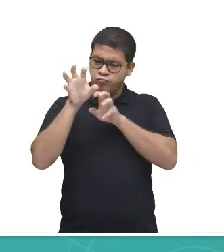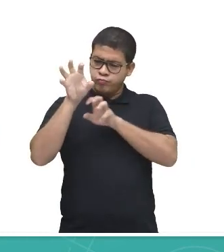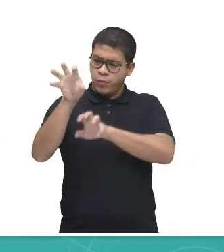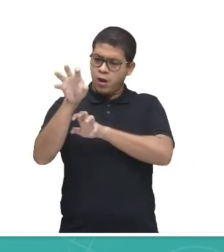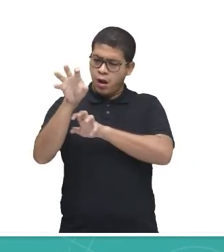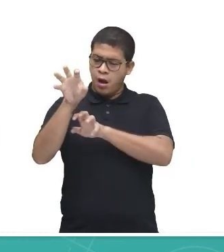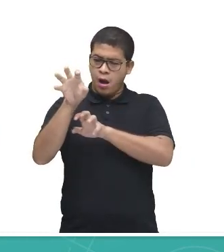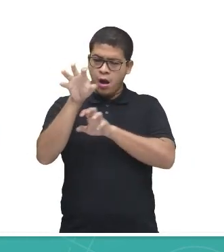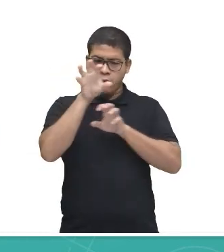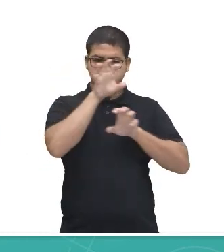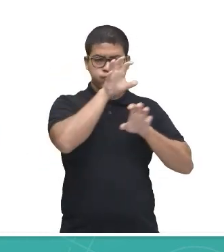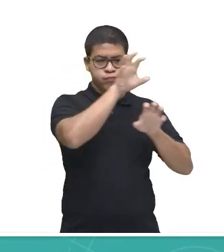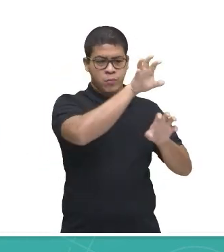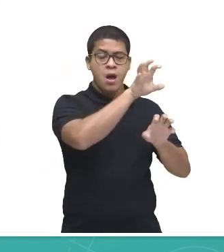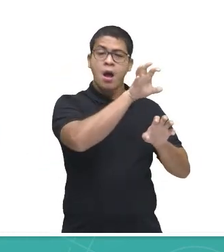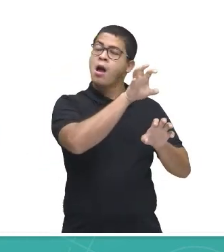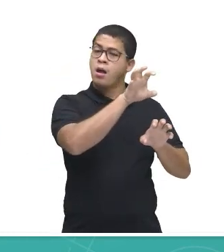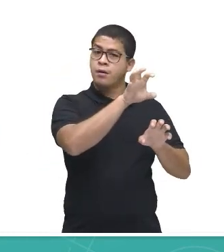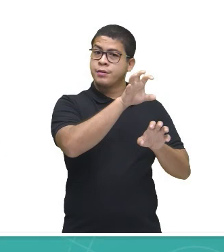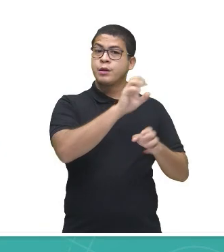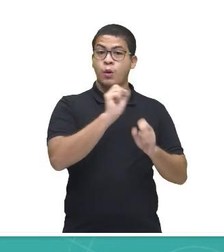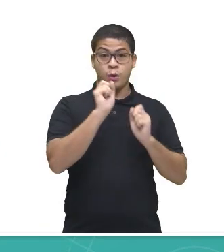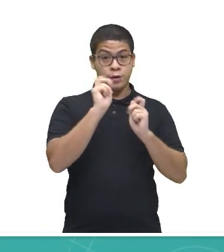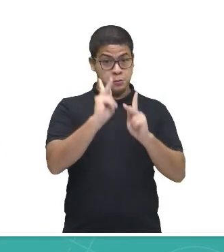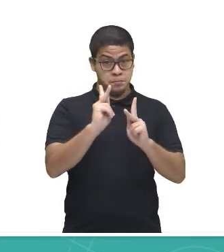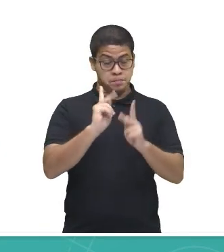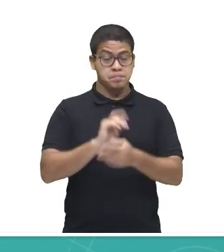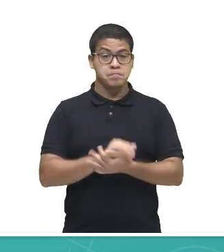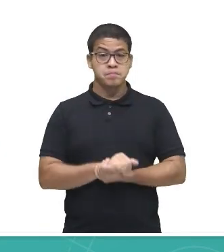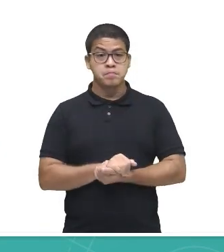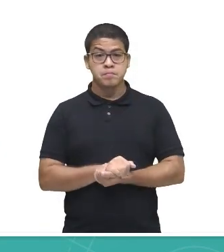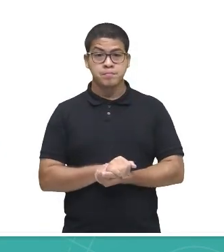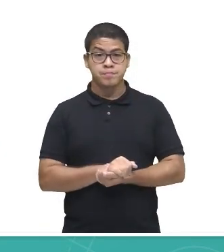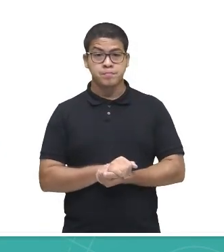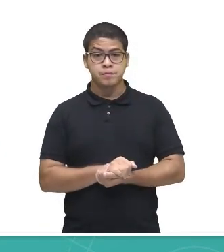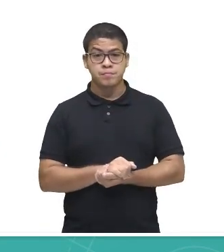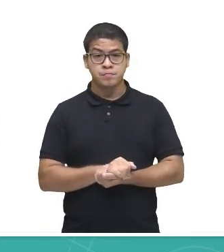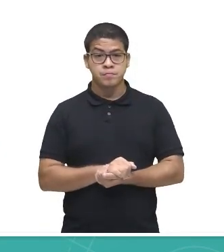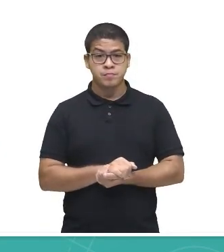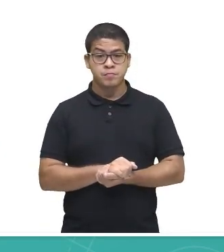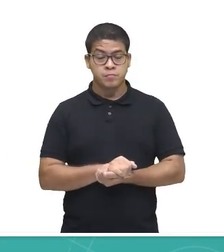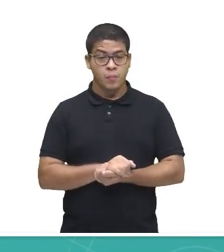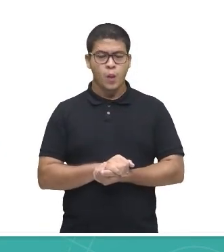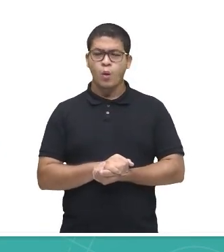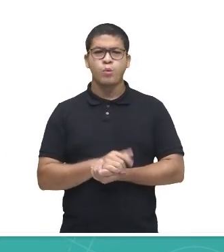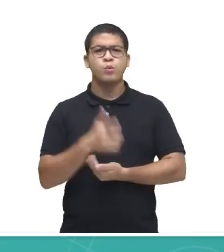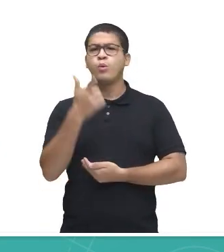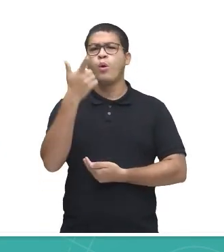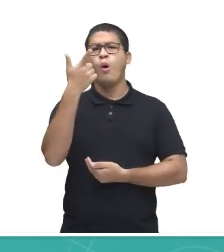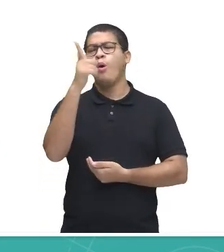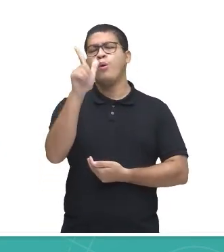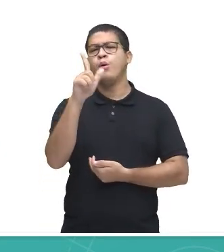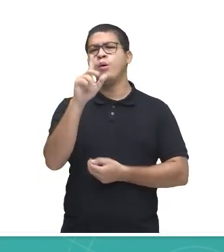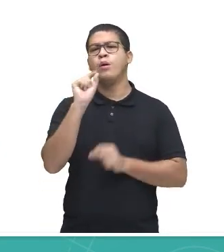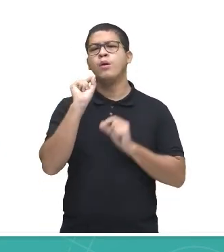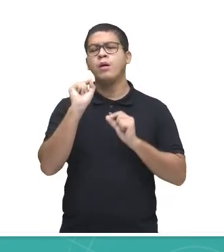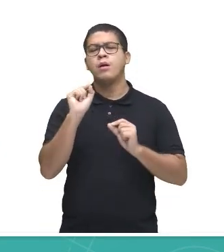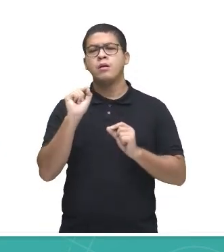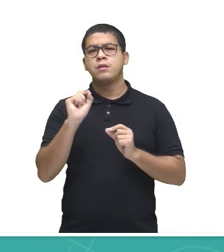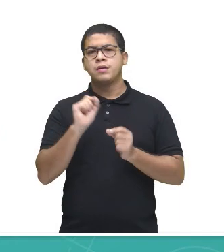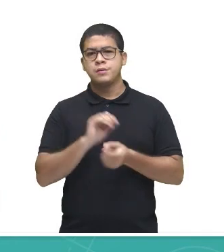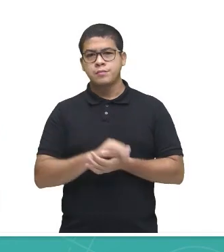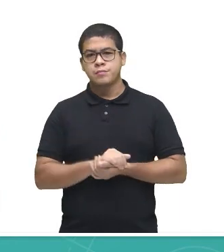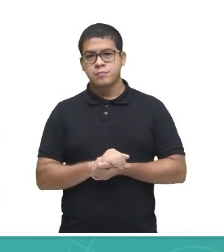reta transversal. Ok, pessoal? Agora vamos lá. Os outros pares de ângulos são